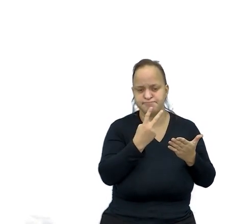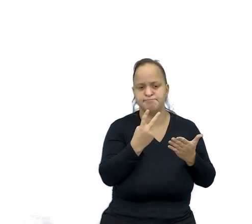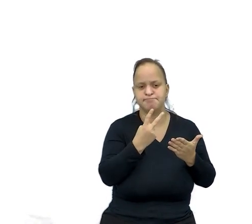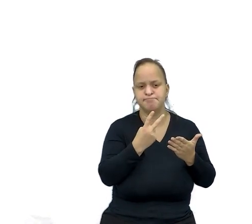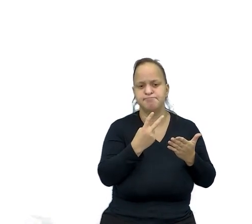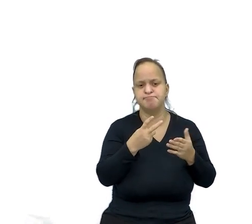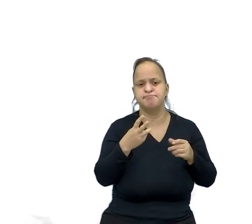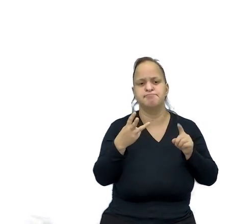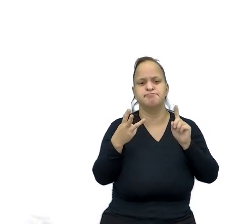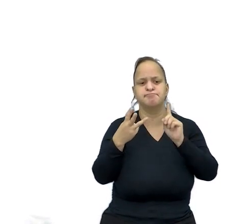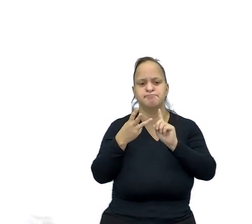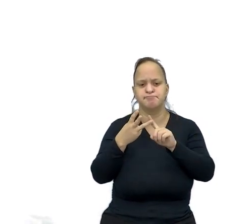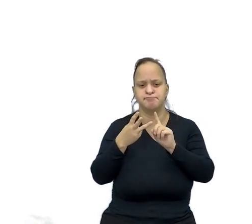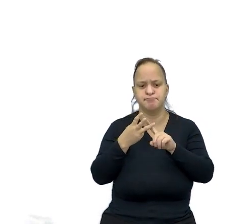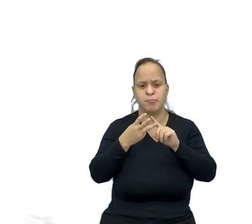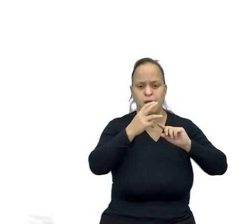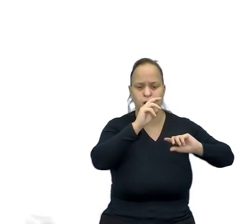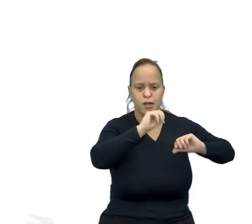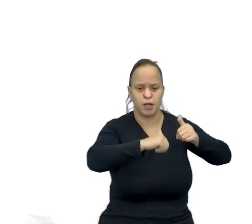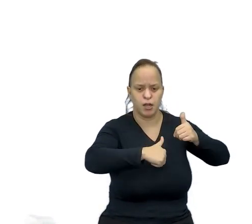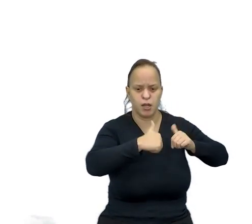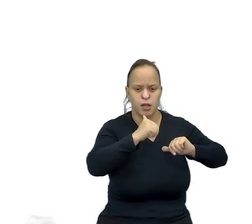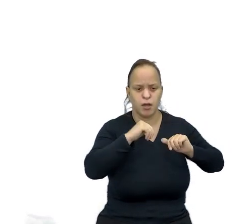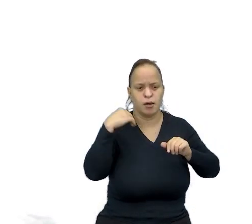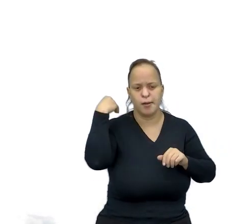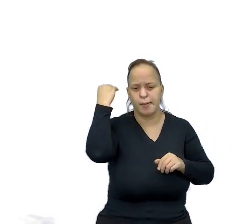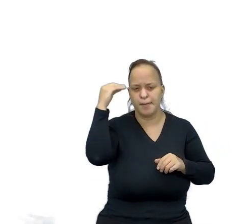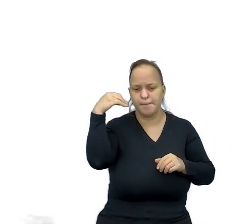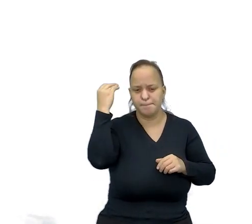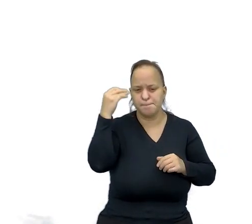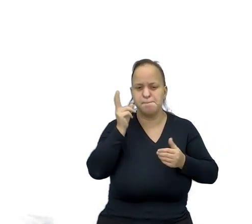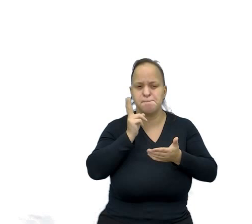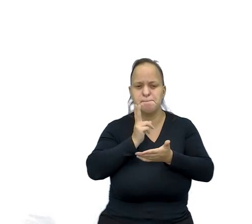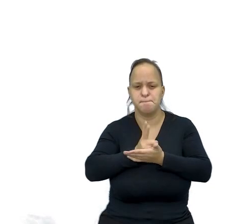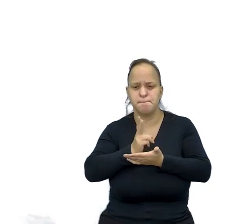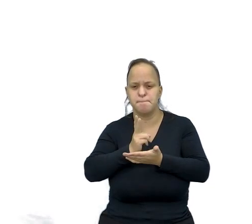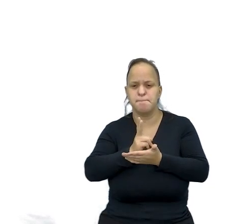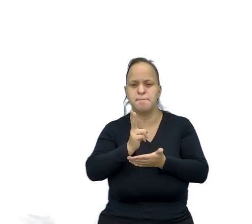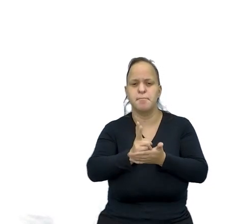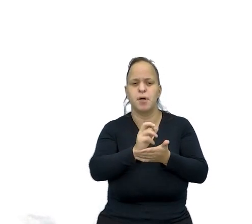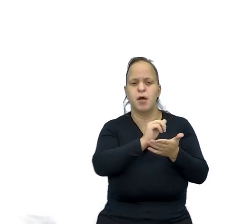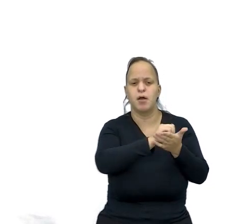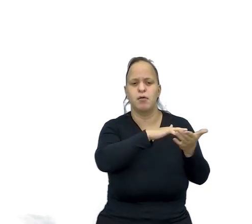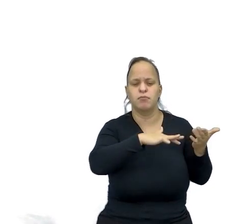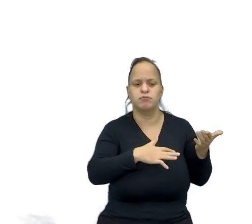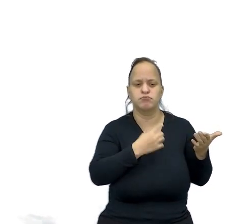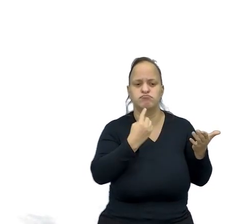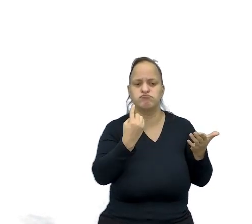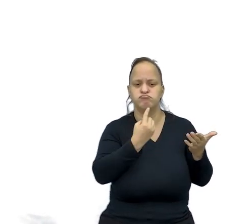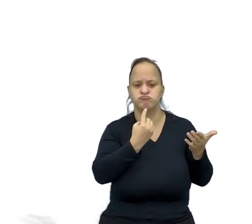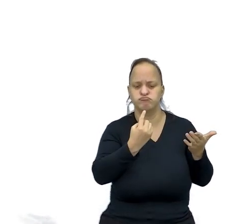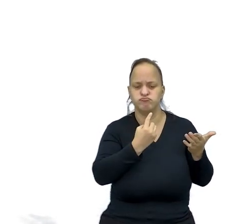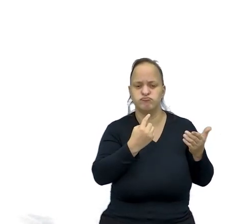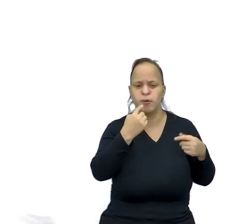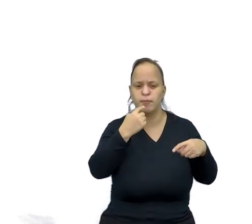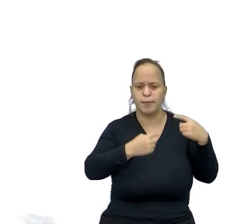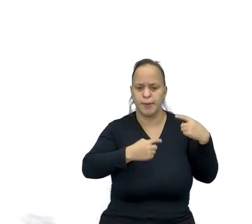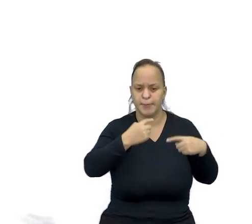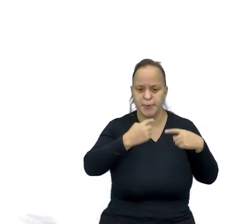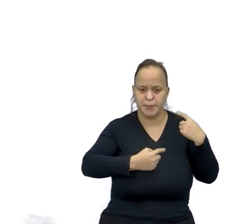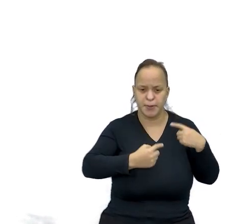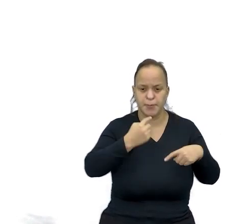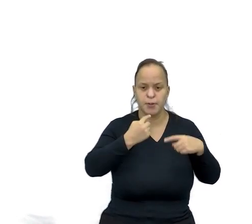de aprendizagem, com base nos gêneros textuais da sequência de atividade 1 do Aprender Sempre, a serem